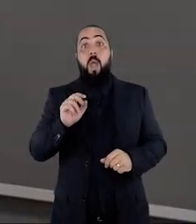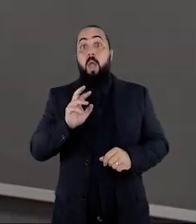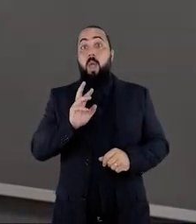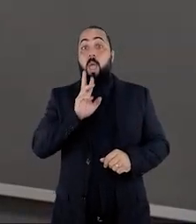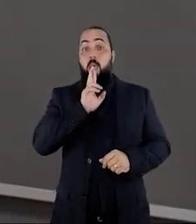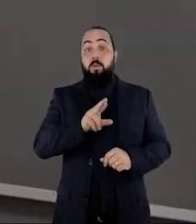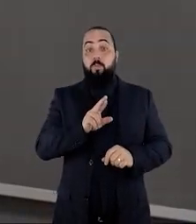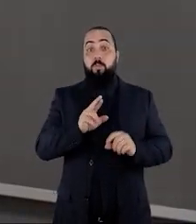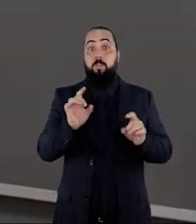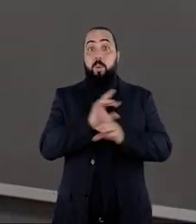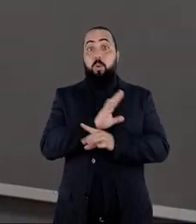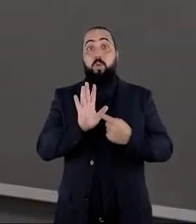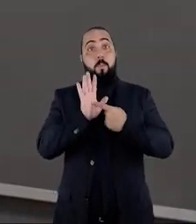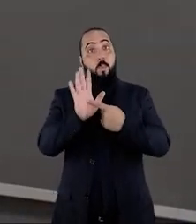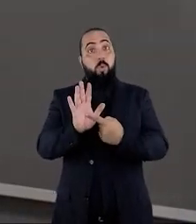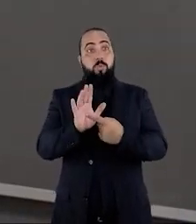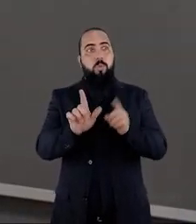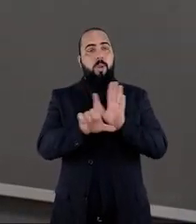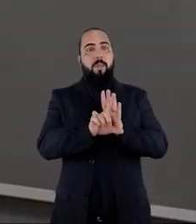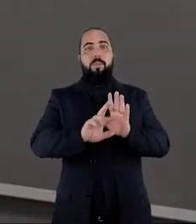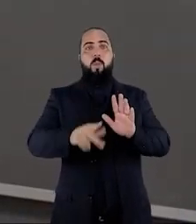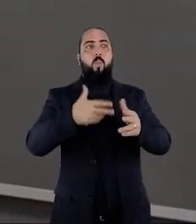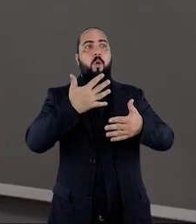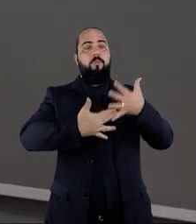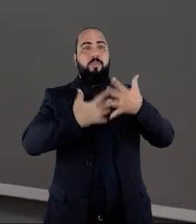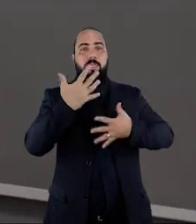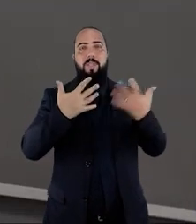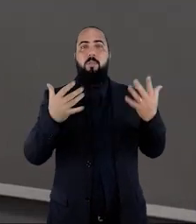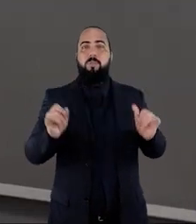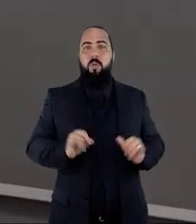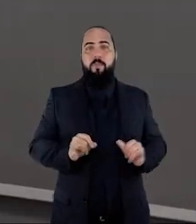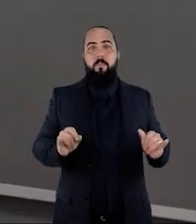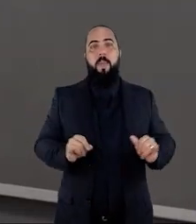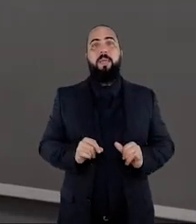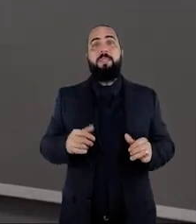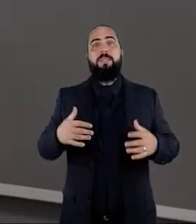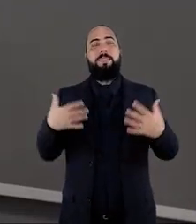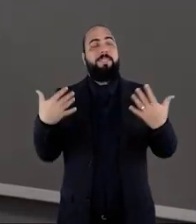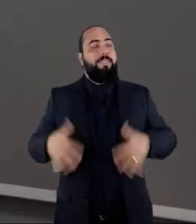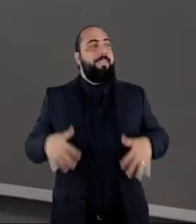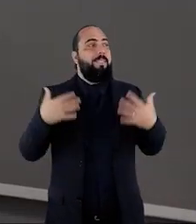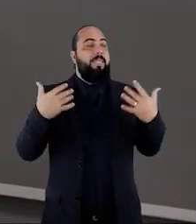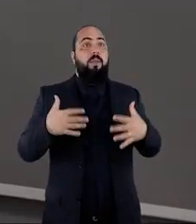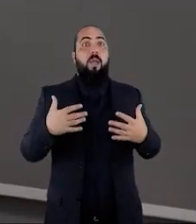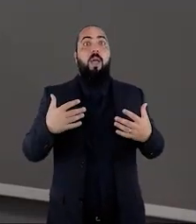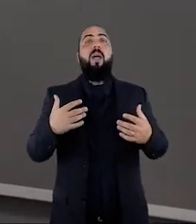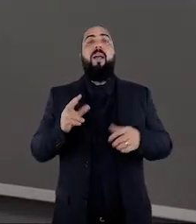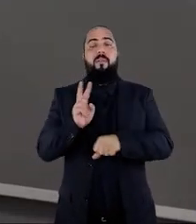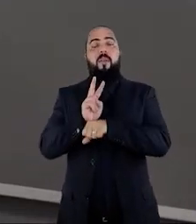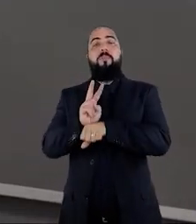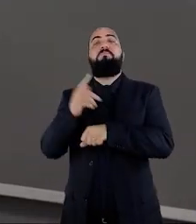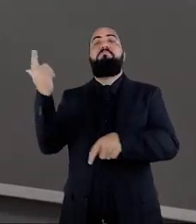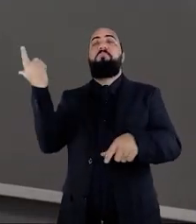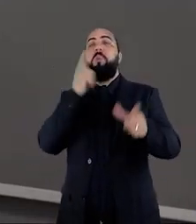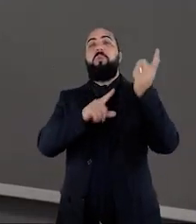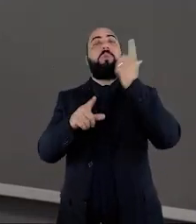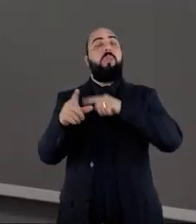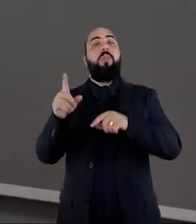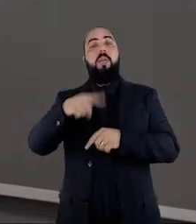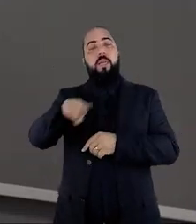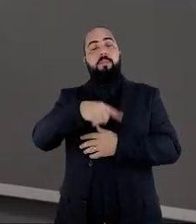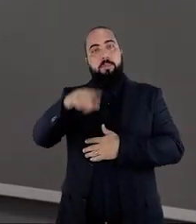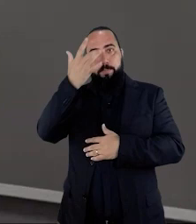resultou da lei não produziu de frustração, de sofrimento, de um certo desesperançar frente